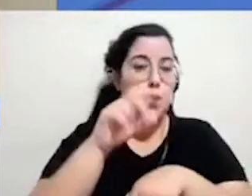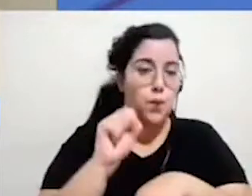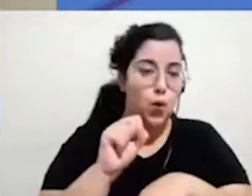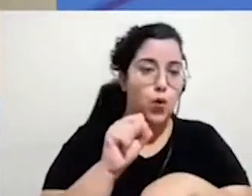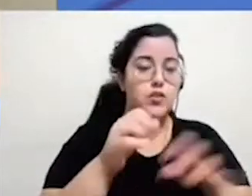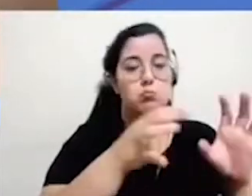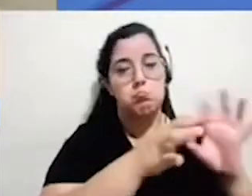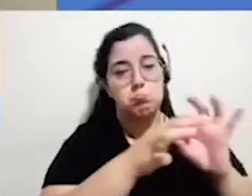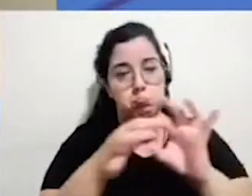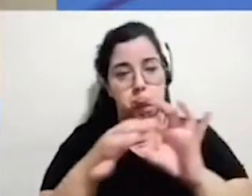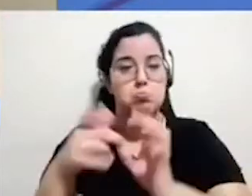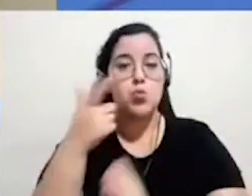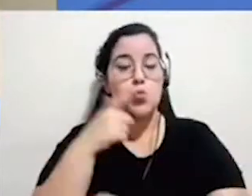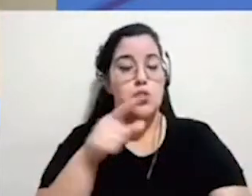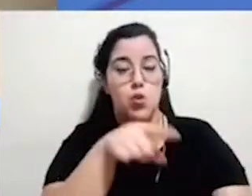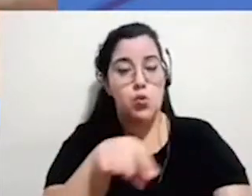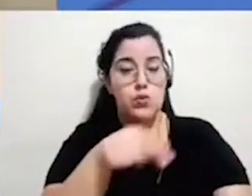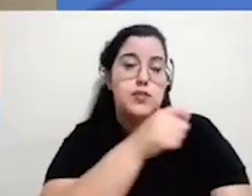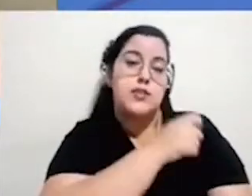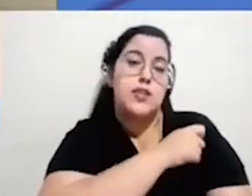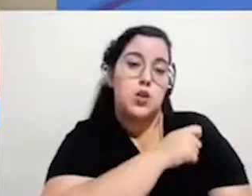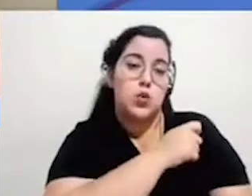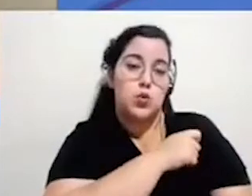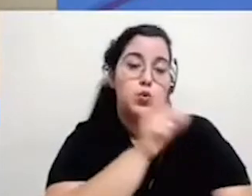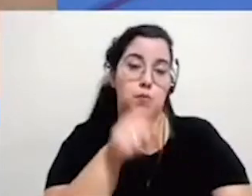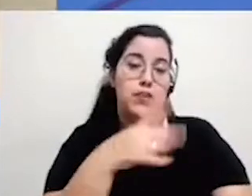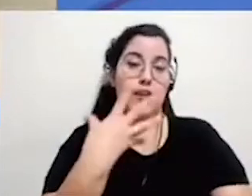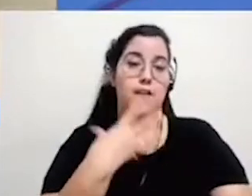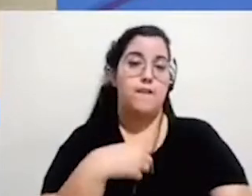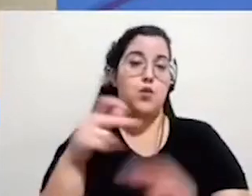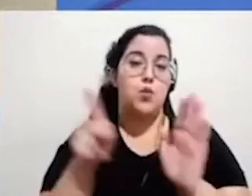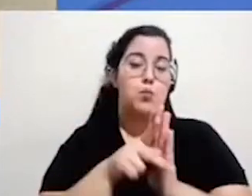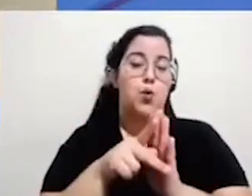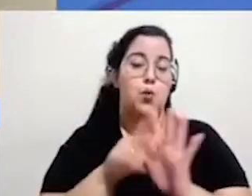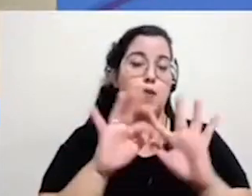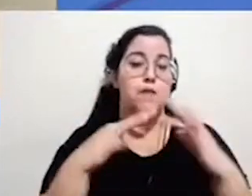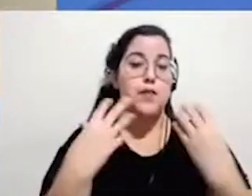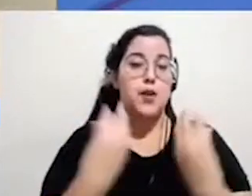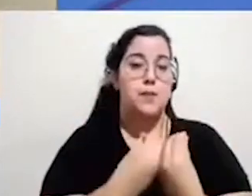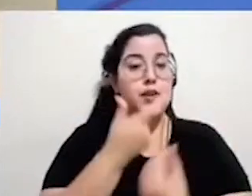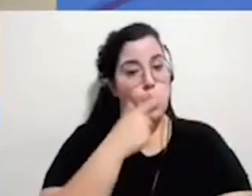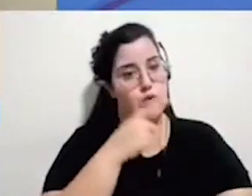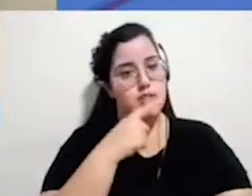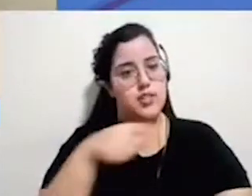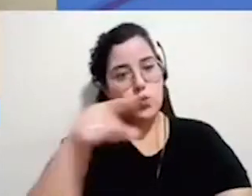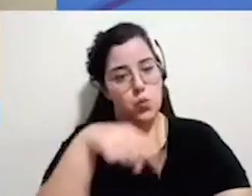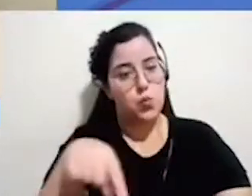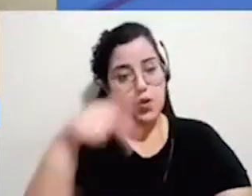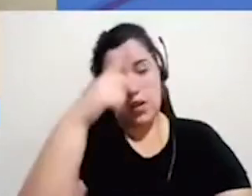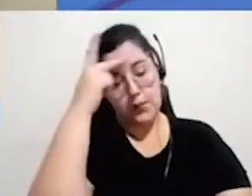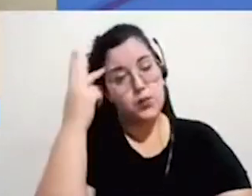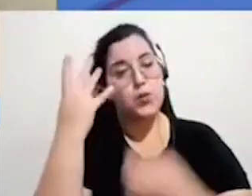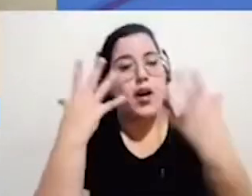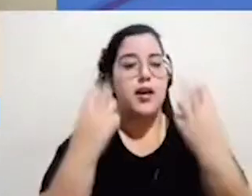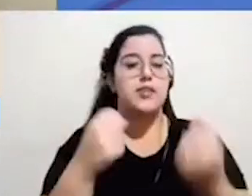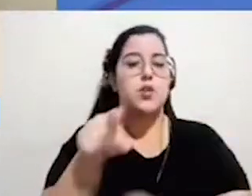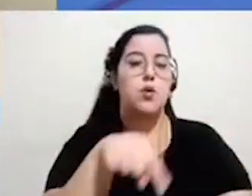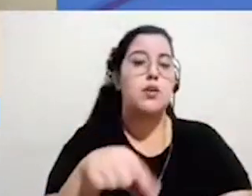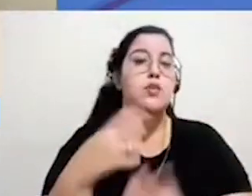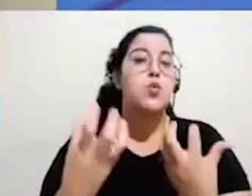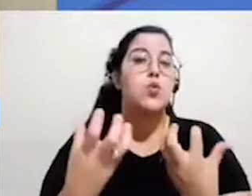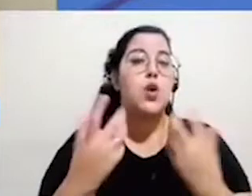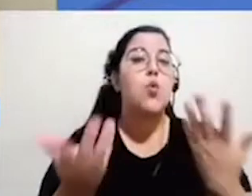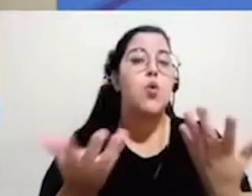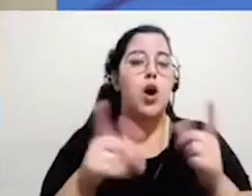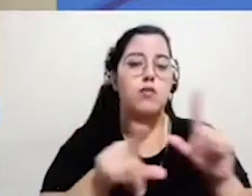tal, para os alunos que são filhos dessas famílias, que são os pequenos produtores. Eles foram dizendo o que é que eles achavam que